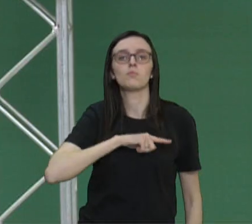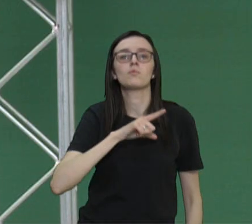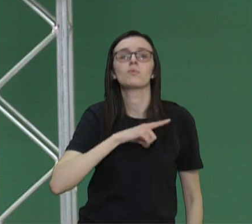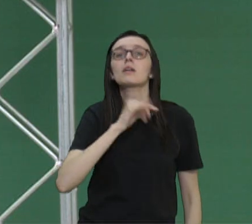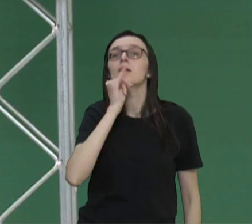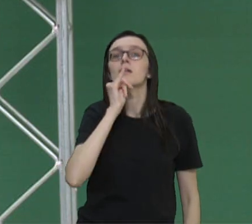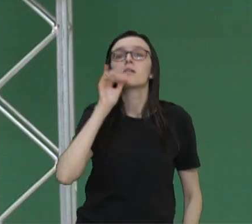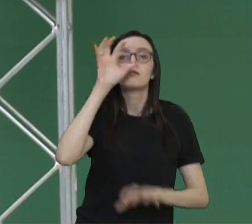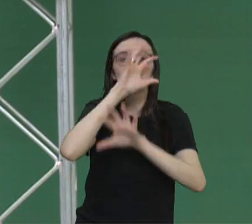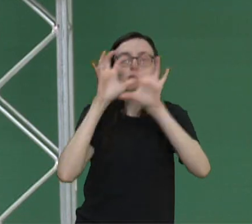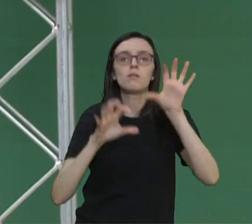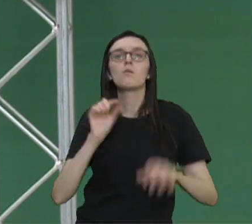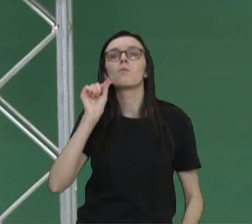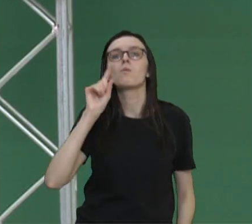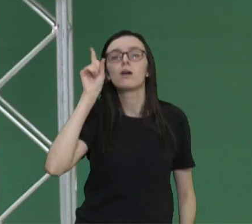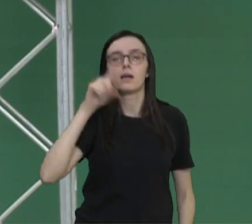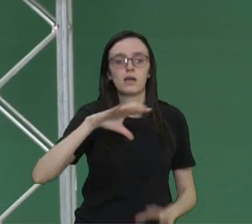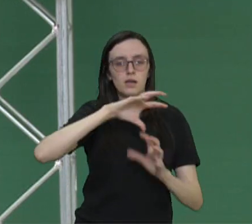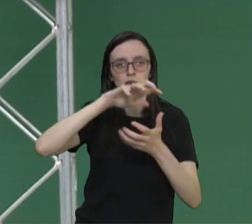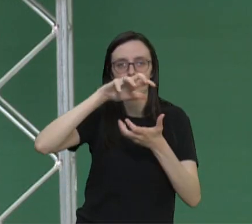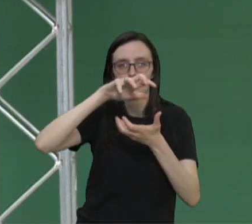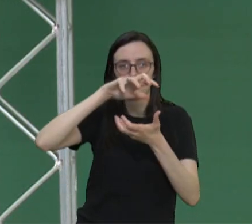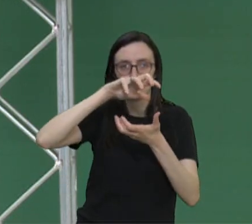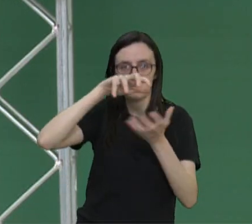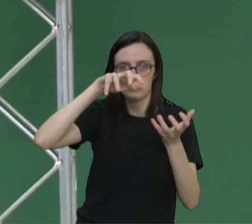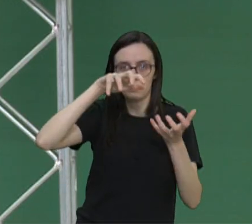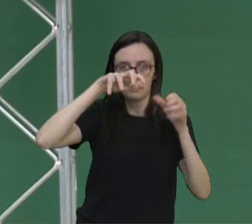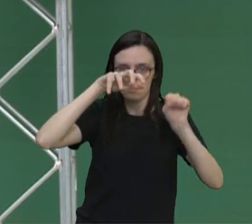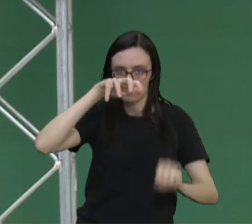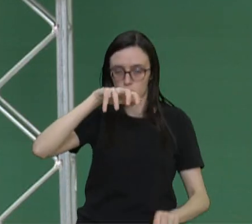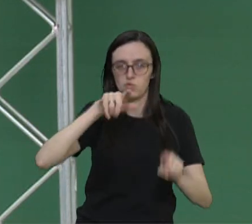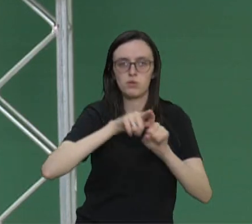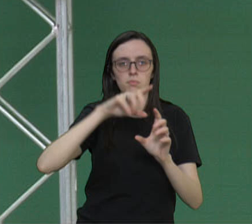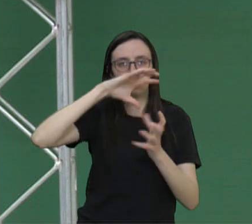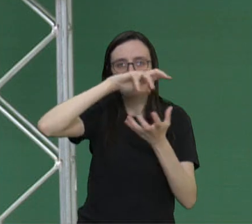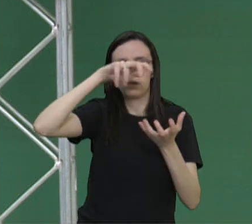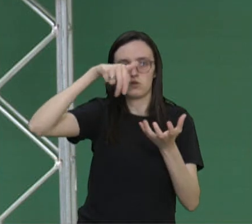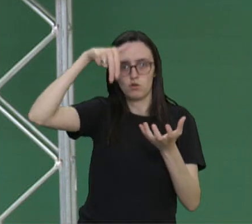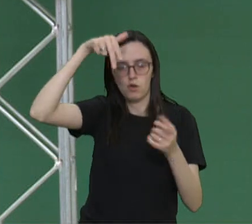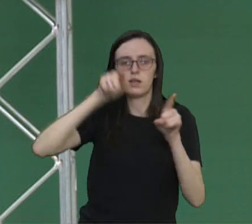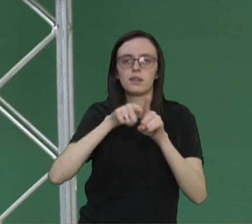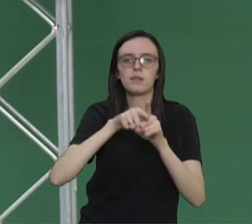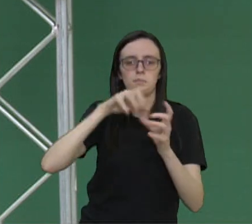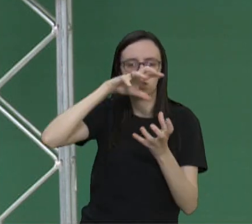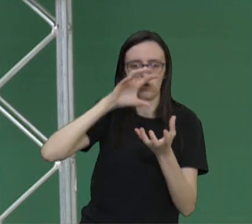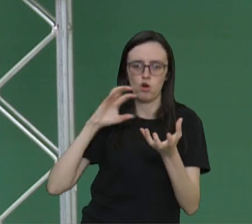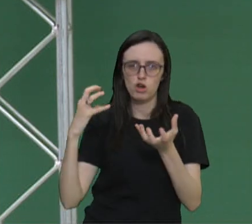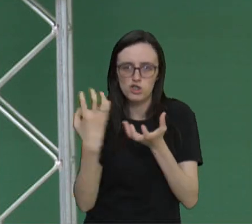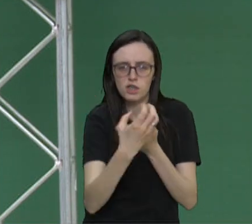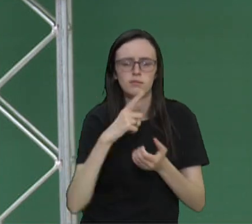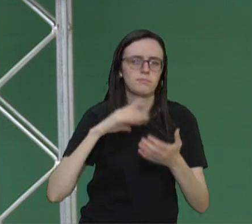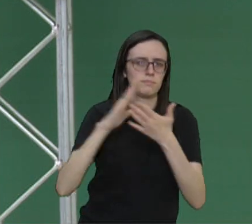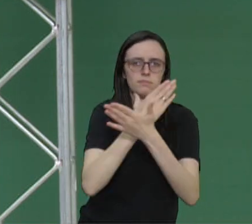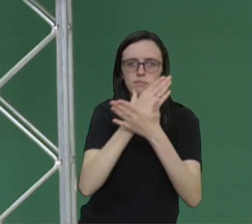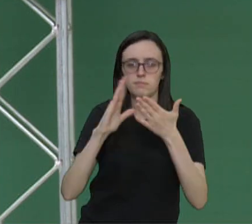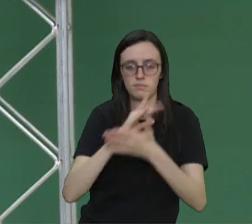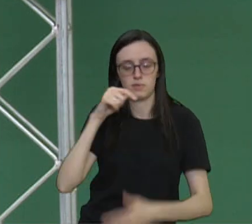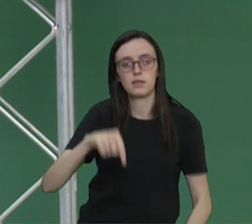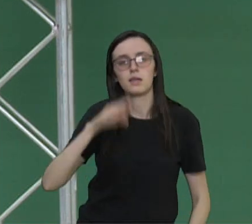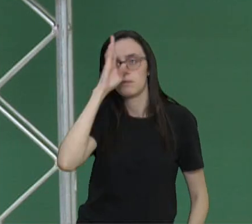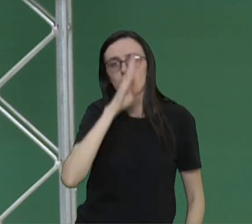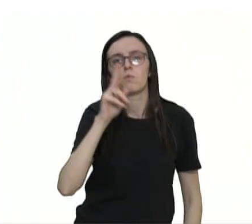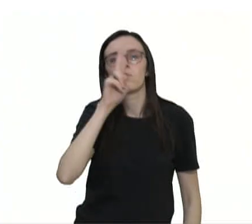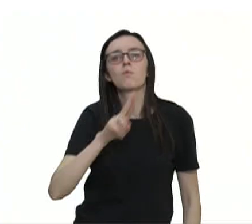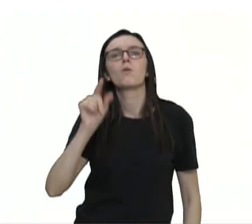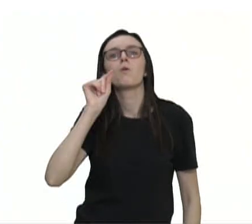exemplo, regionalização como hemisfério sul, hemisfério norte, nós temos regionalização quanto a continentes. Então, a regionalização no Brasil ela é usada